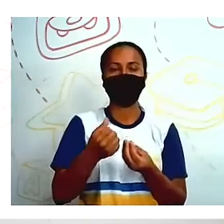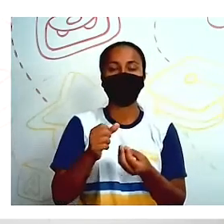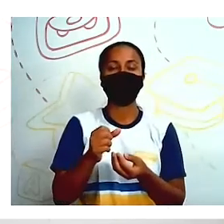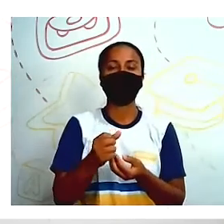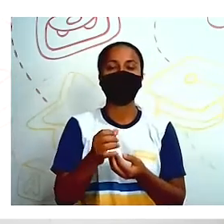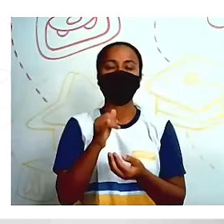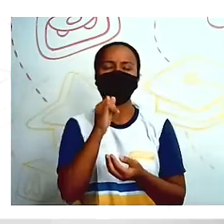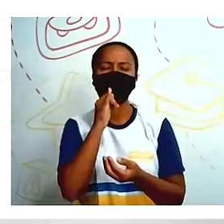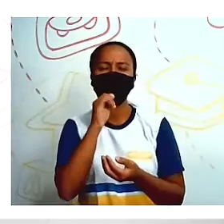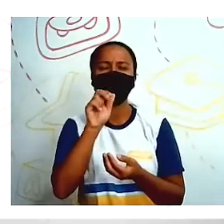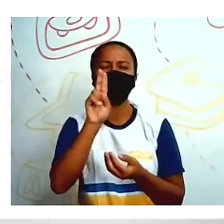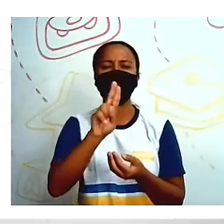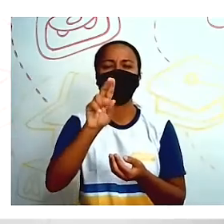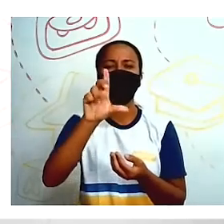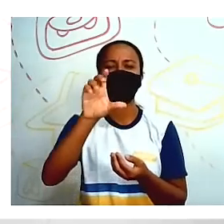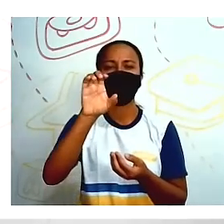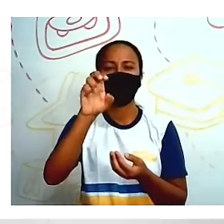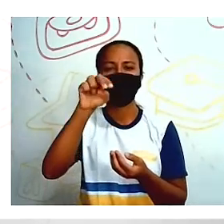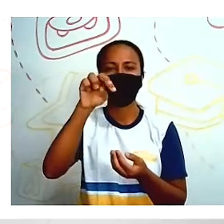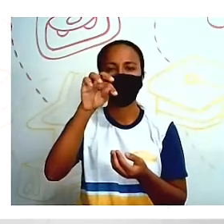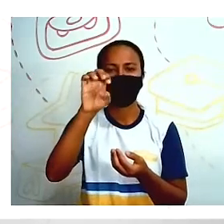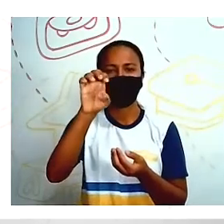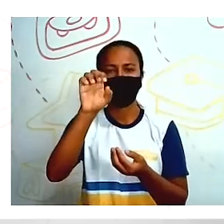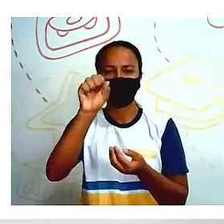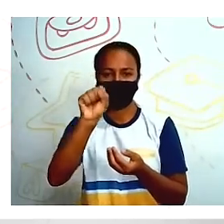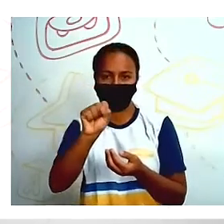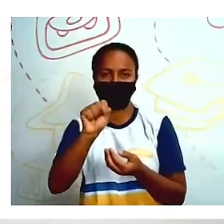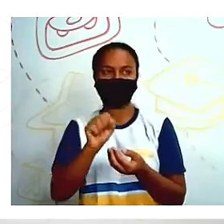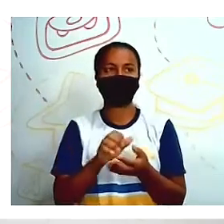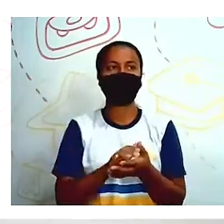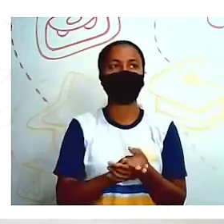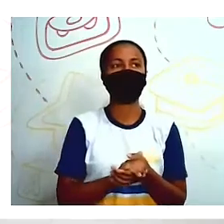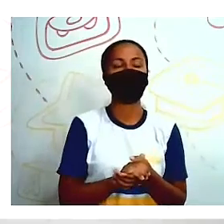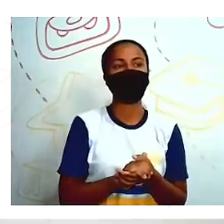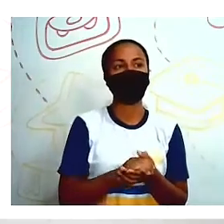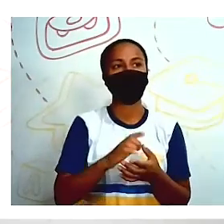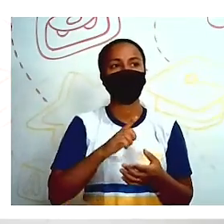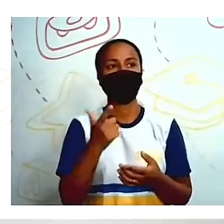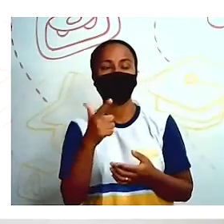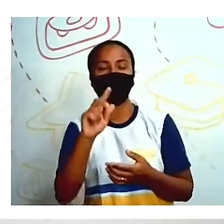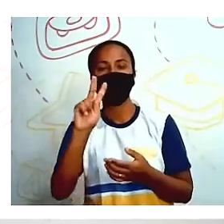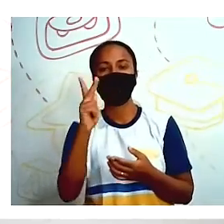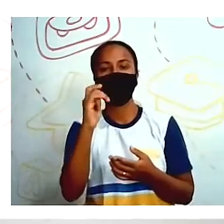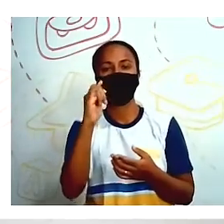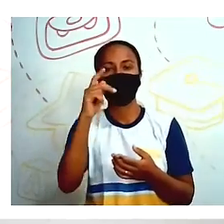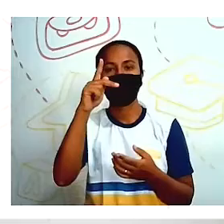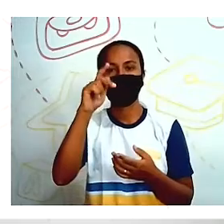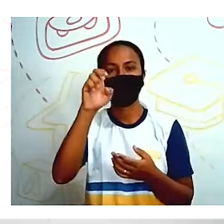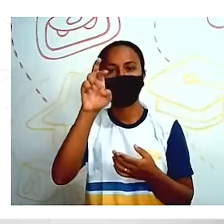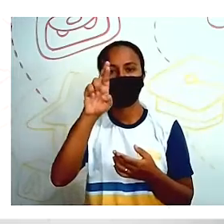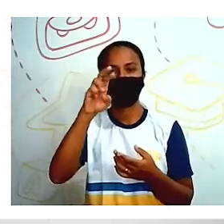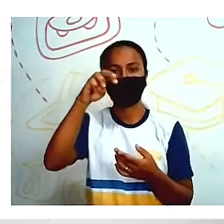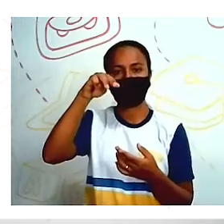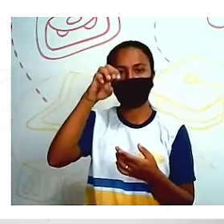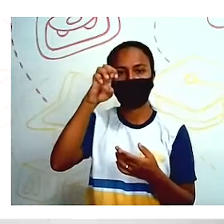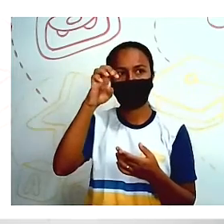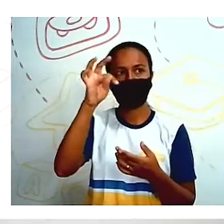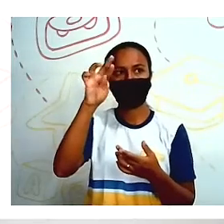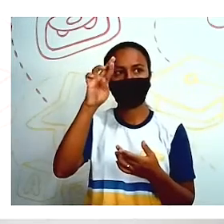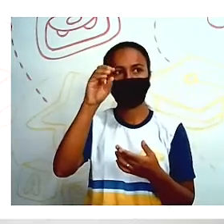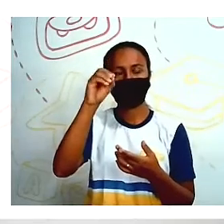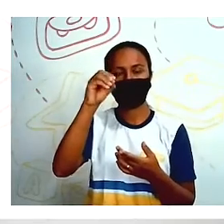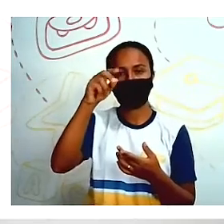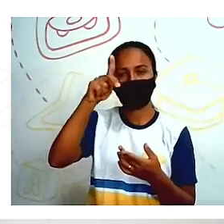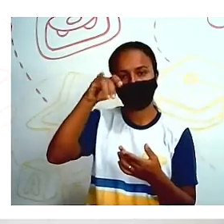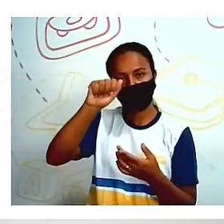lentes divergentes, tá certo? A hipermetropia, né, é o inverso, é quando a gente tem dificuldades de